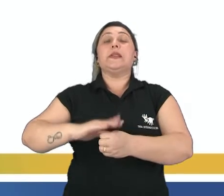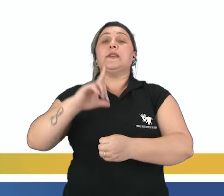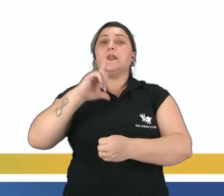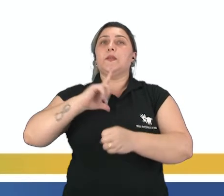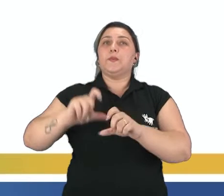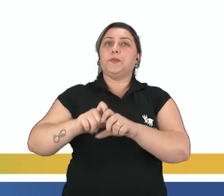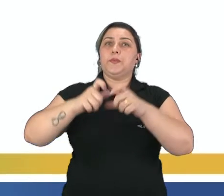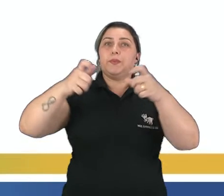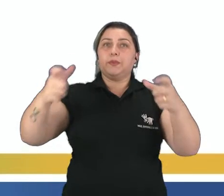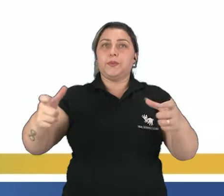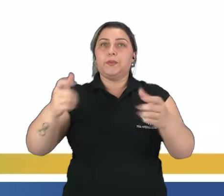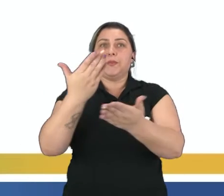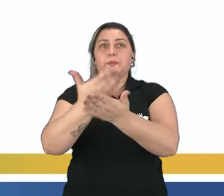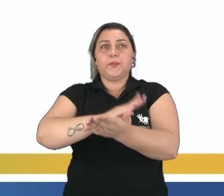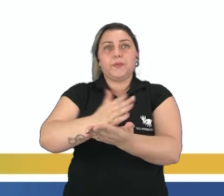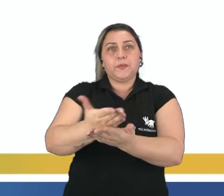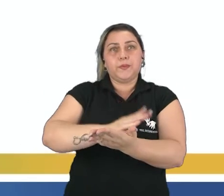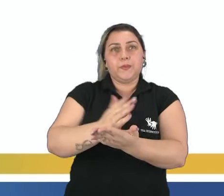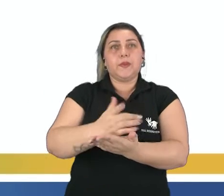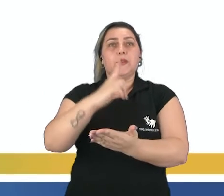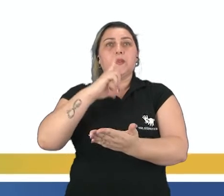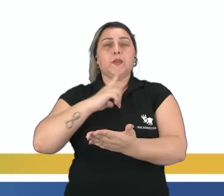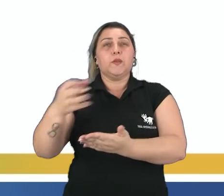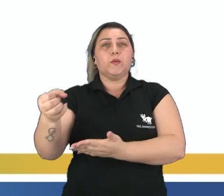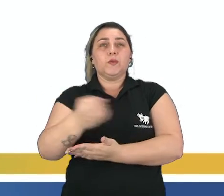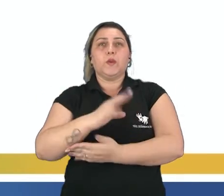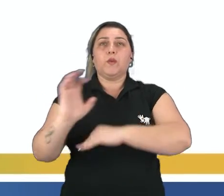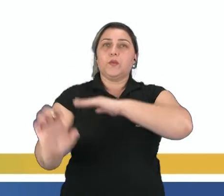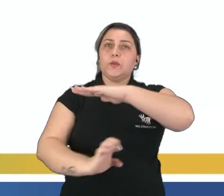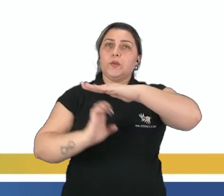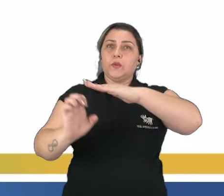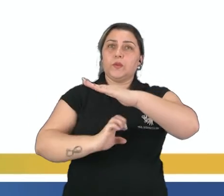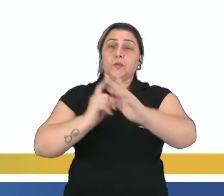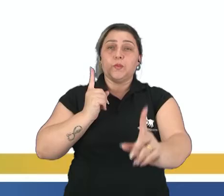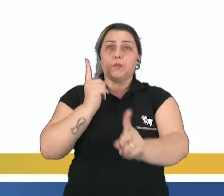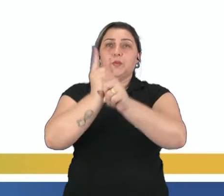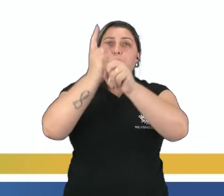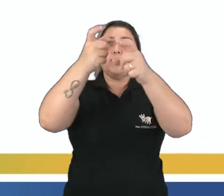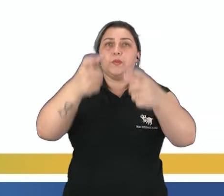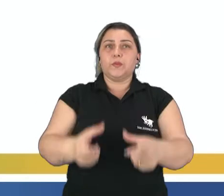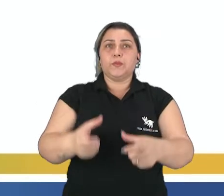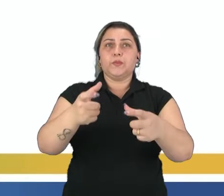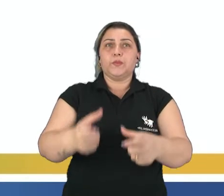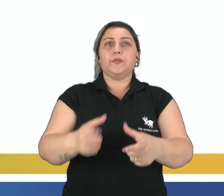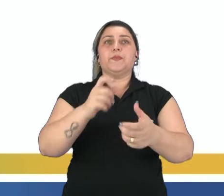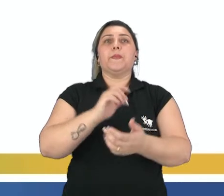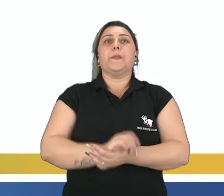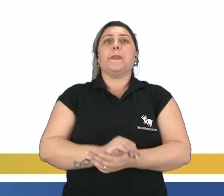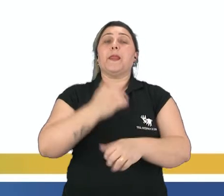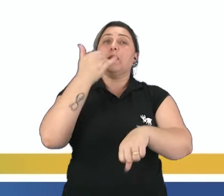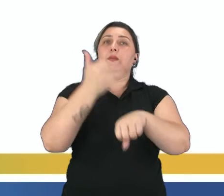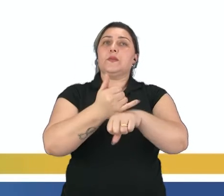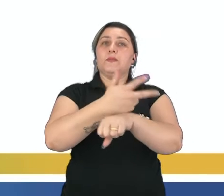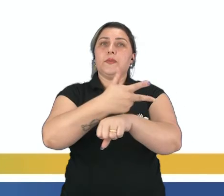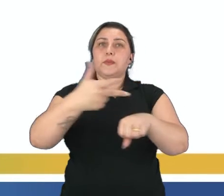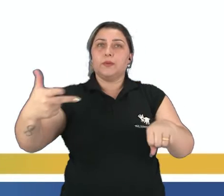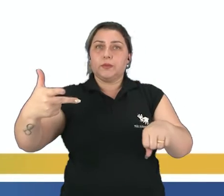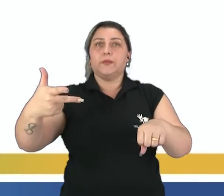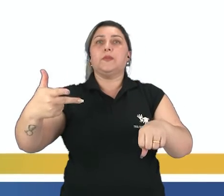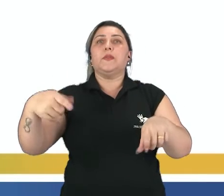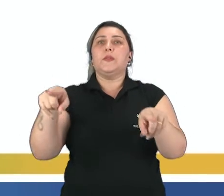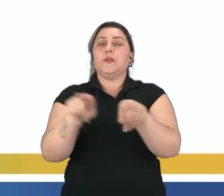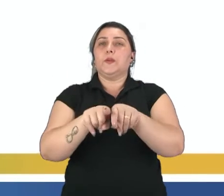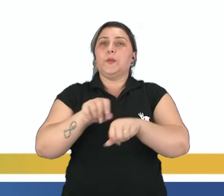que ocasionou a ampliação de suas fronteiras, a obtenção de novos comércios, o descobrimento de locais com